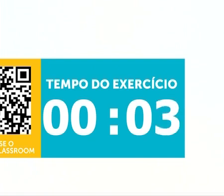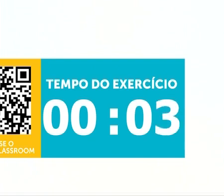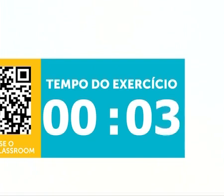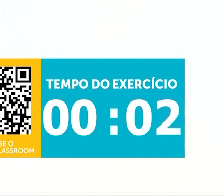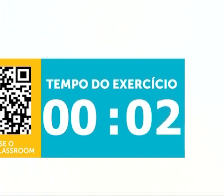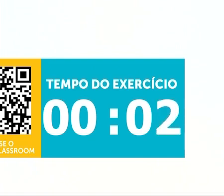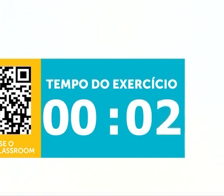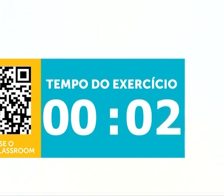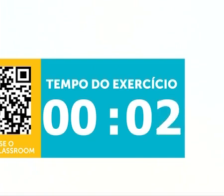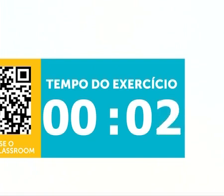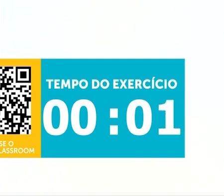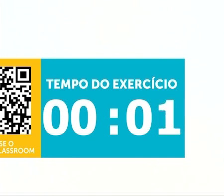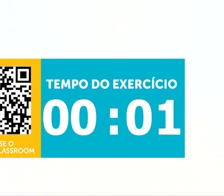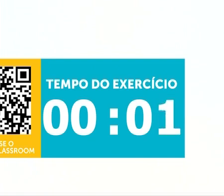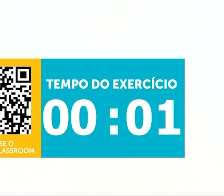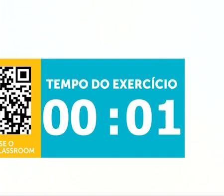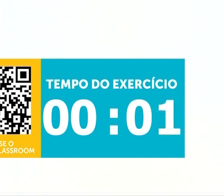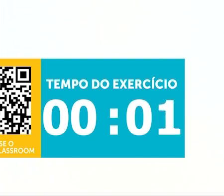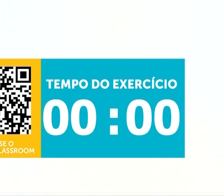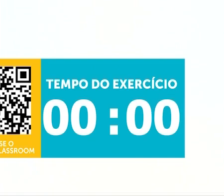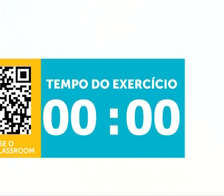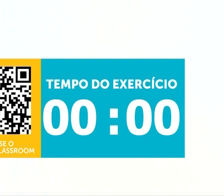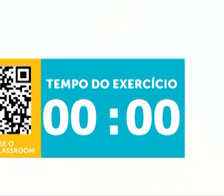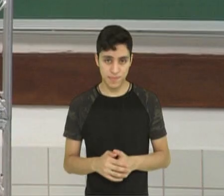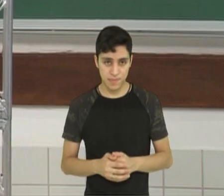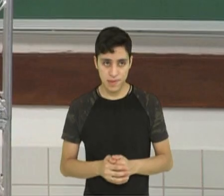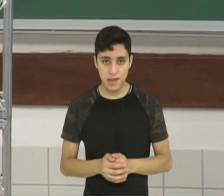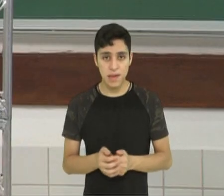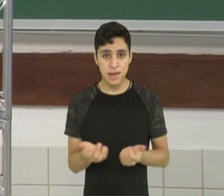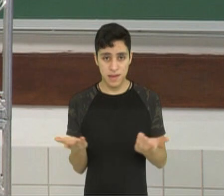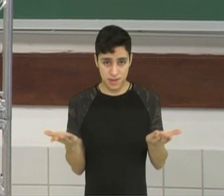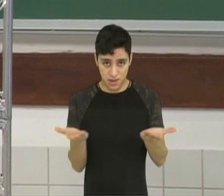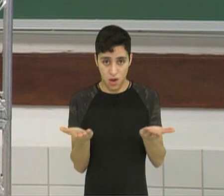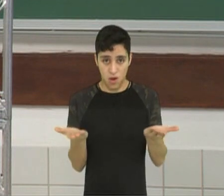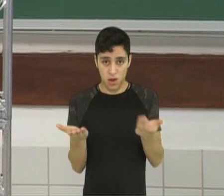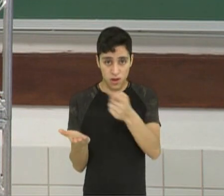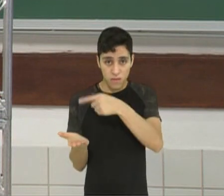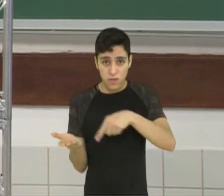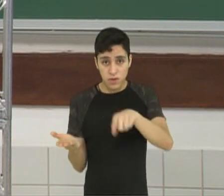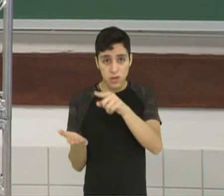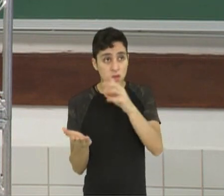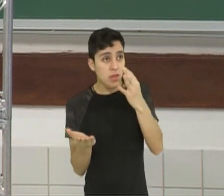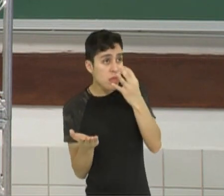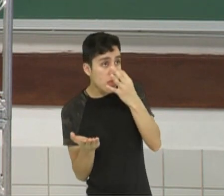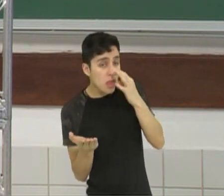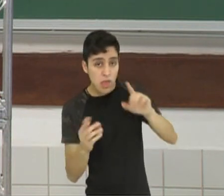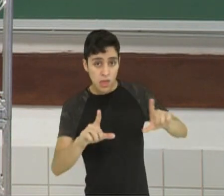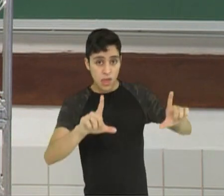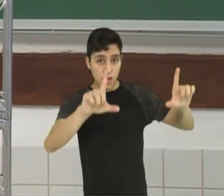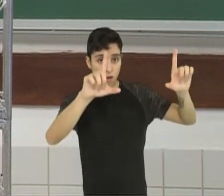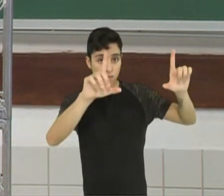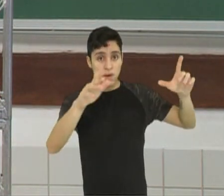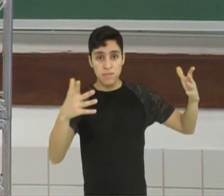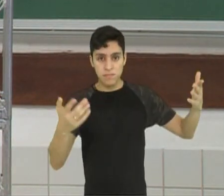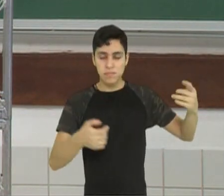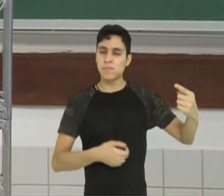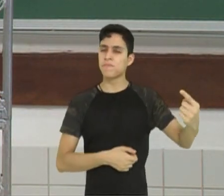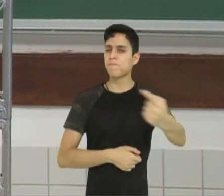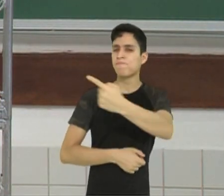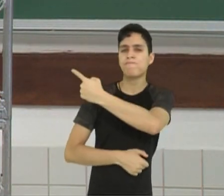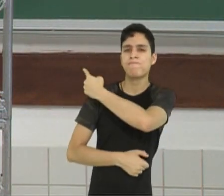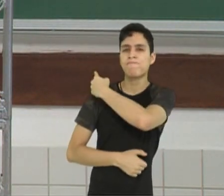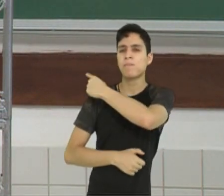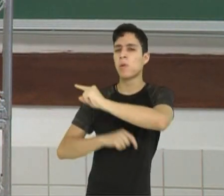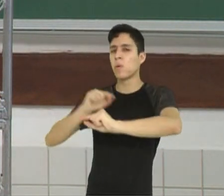Observaram a obra Muito bem, então vamos falar um pouquinho sobre ela.